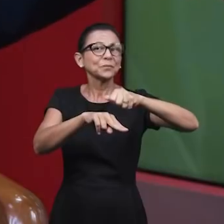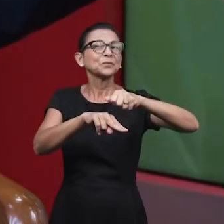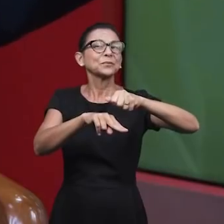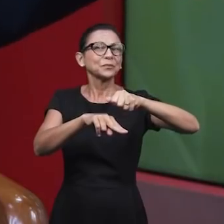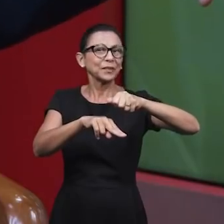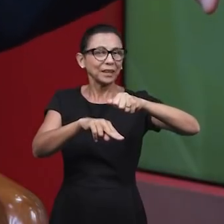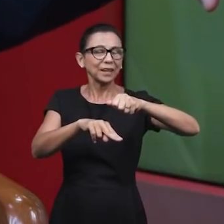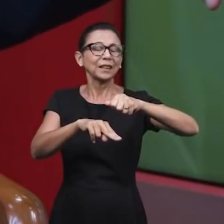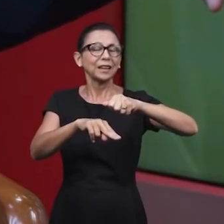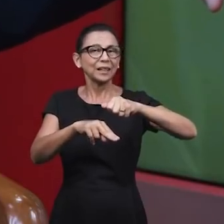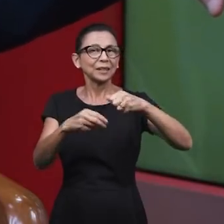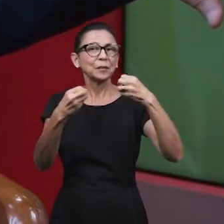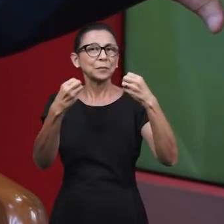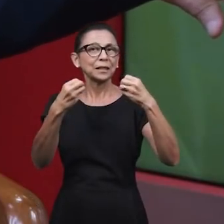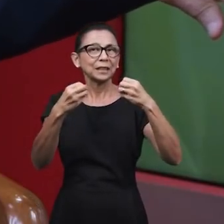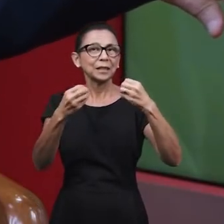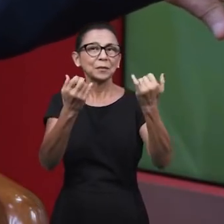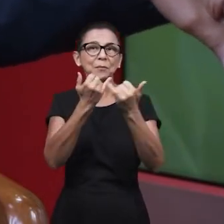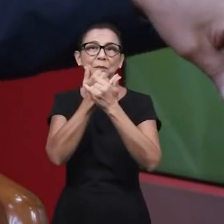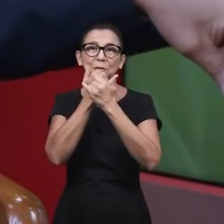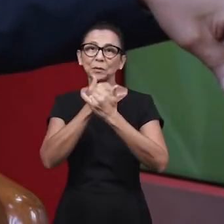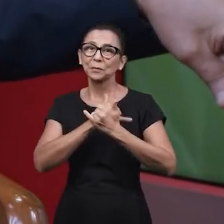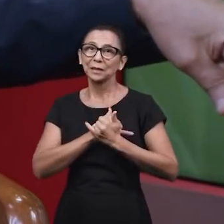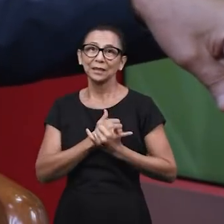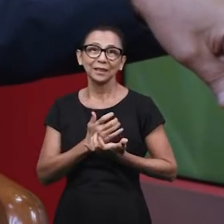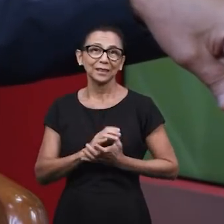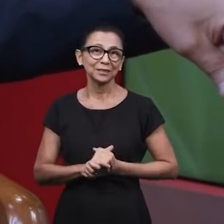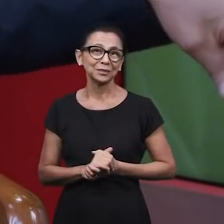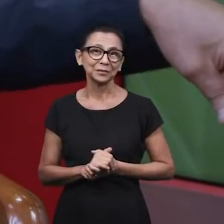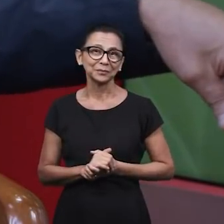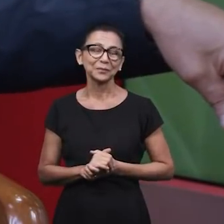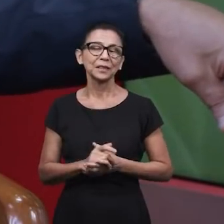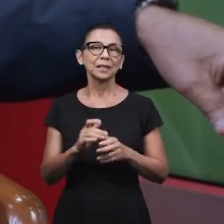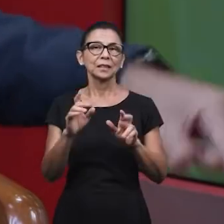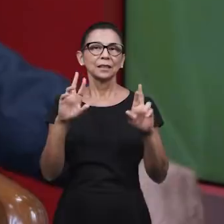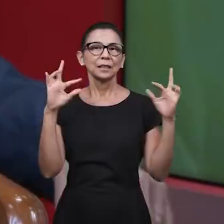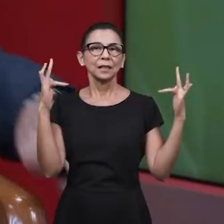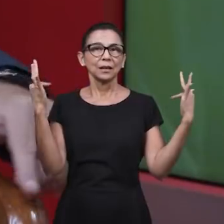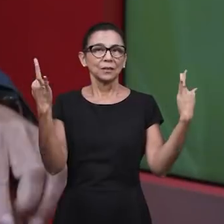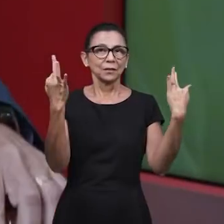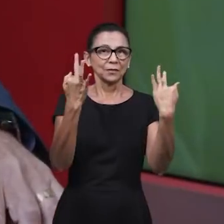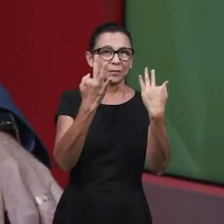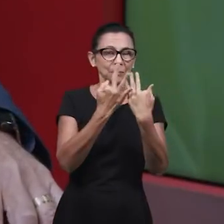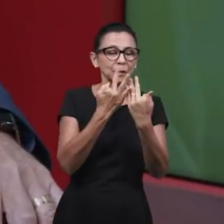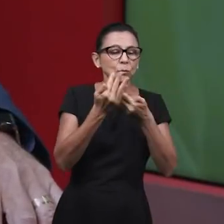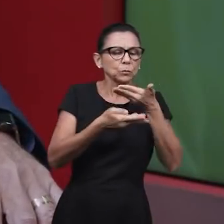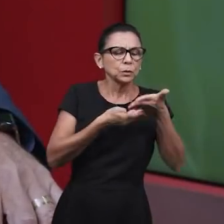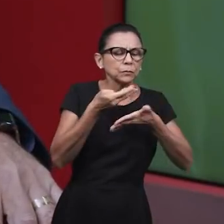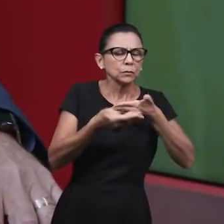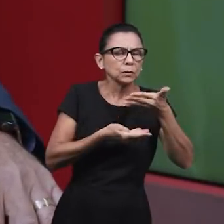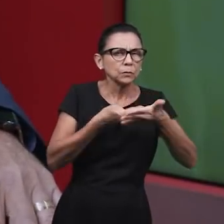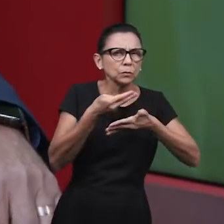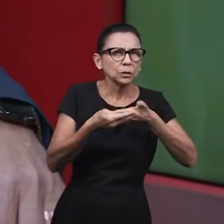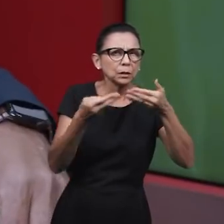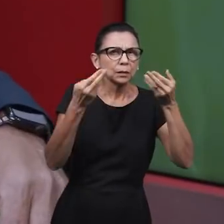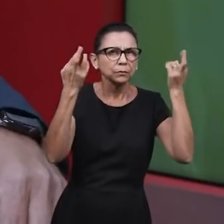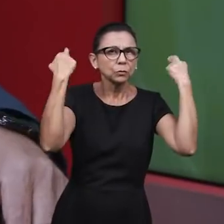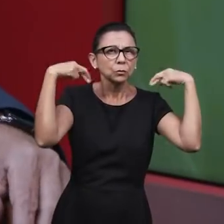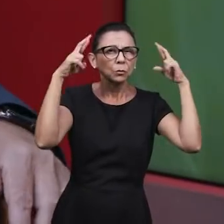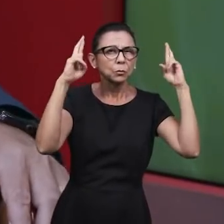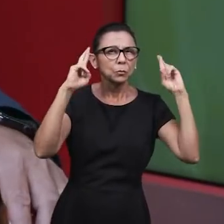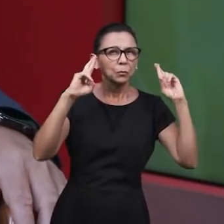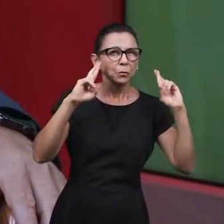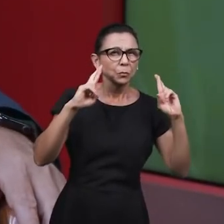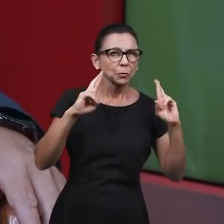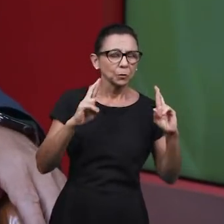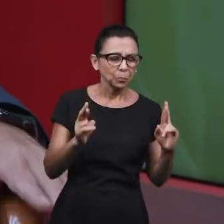para cobrir os pecados da família que oferecia, do homem hebreu. Eis o Cordeiro de Deus que tira o pecado do